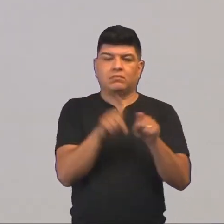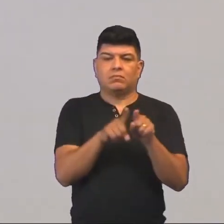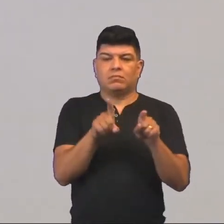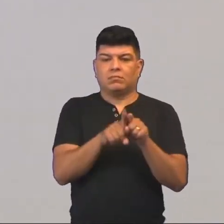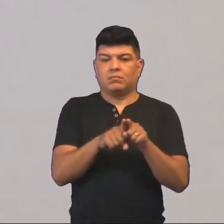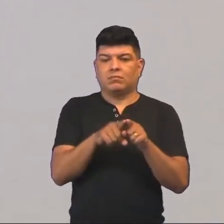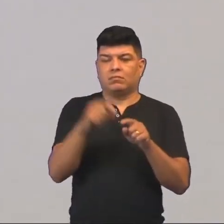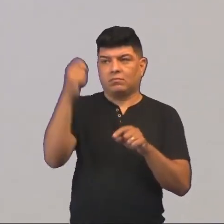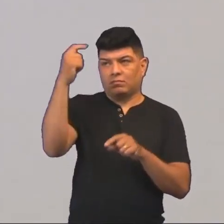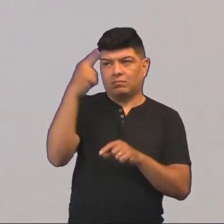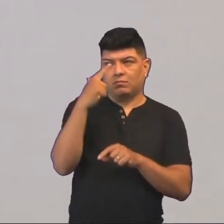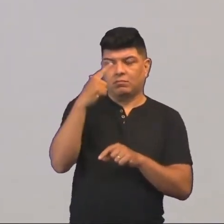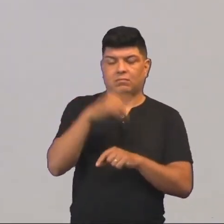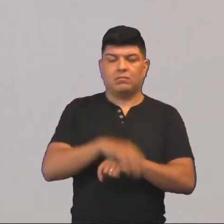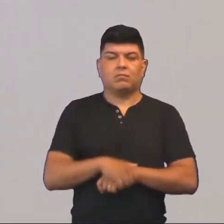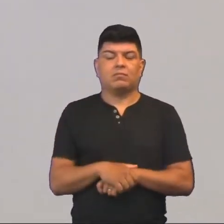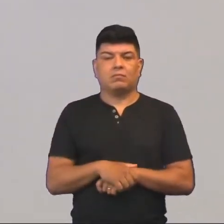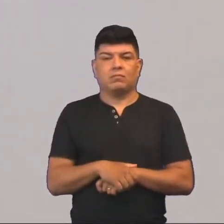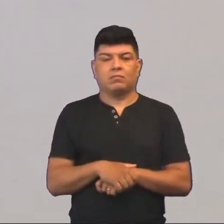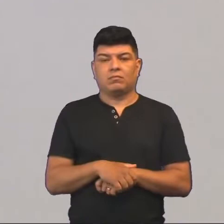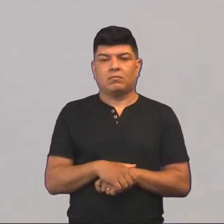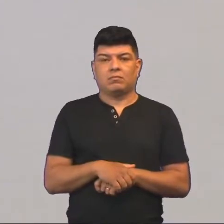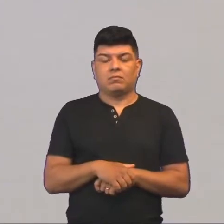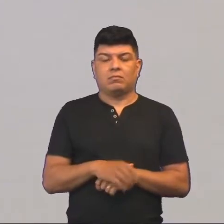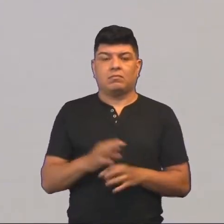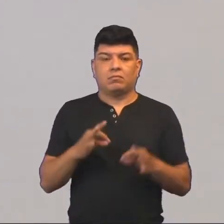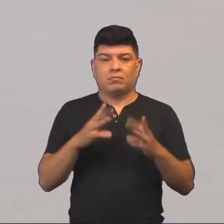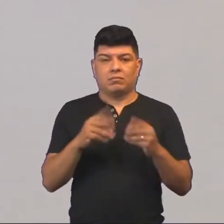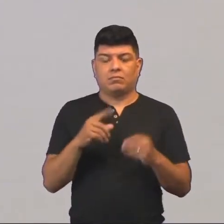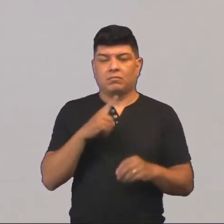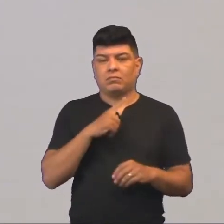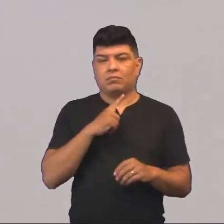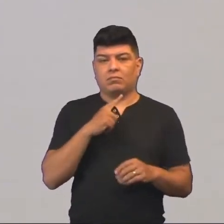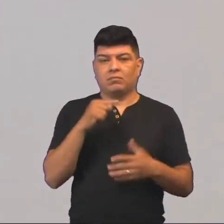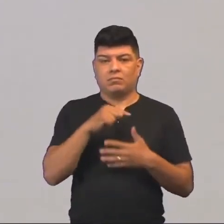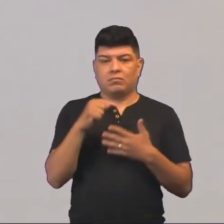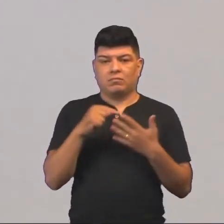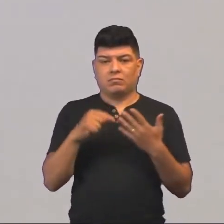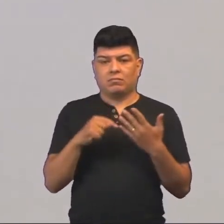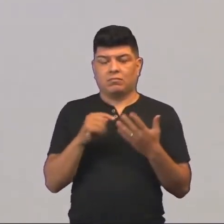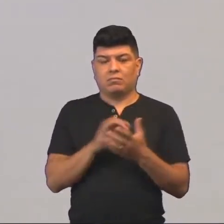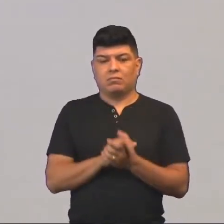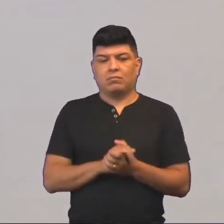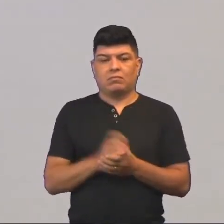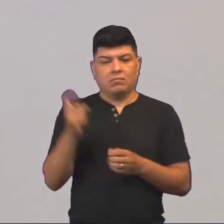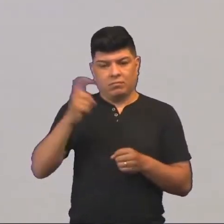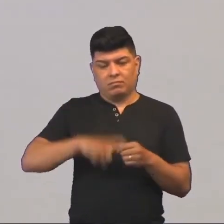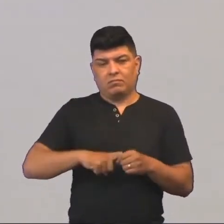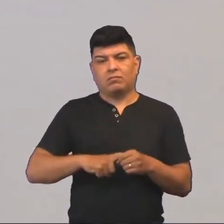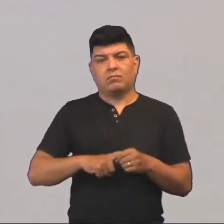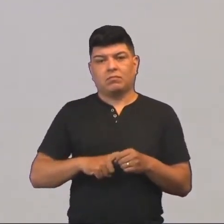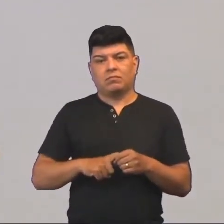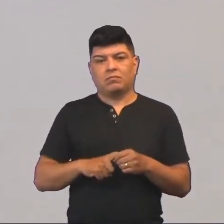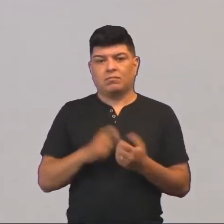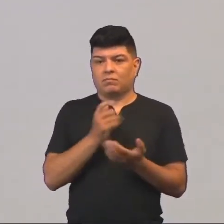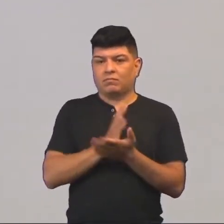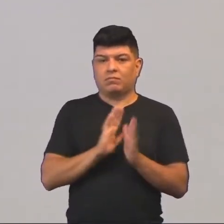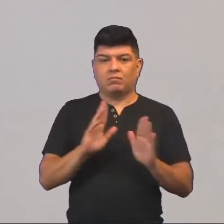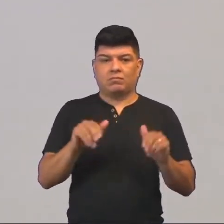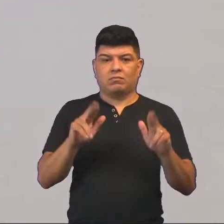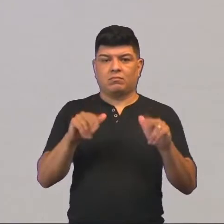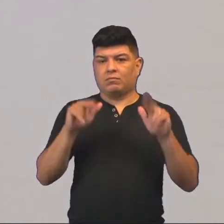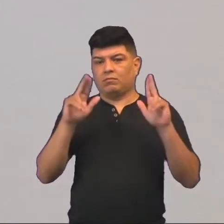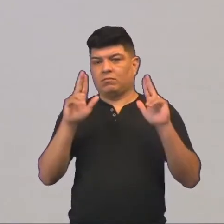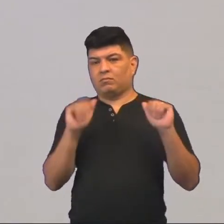da energia solar. Ambos aí são elementos que são renováveis, que não vão se